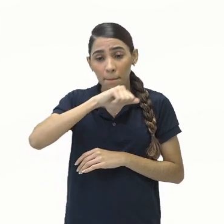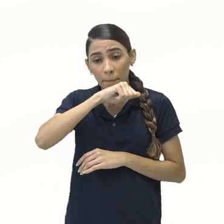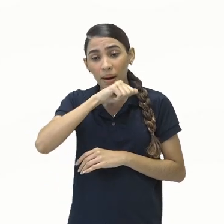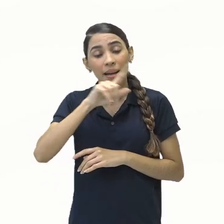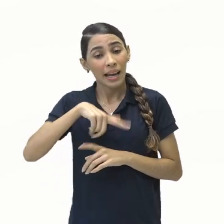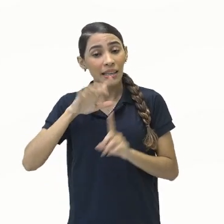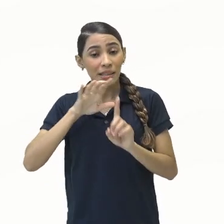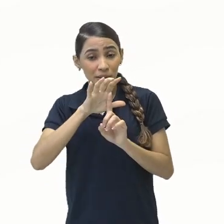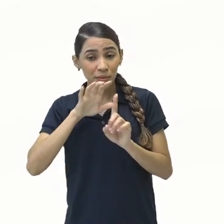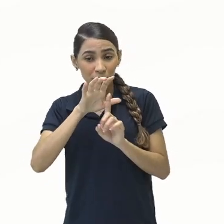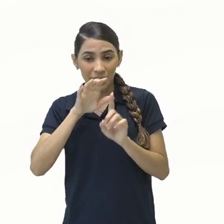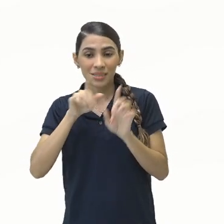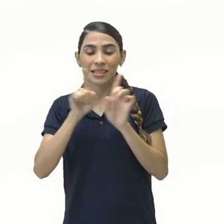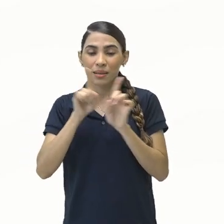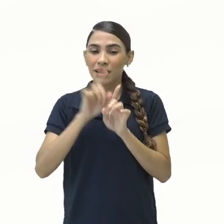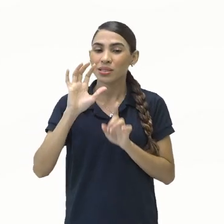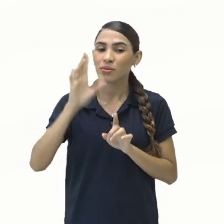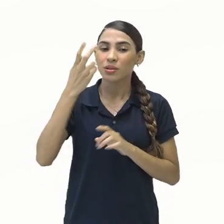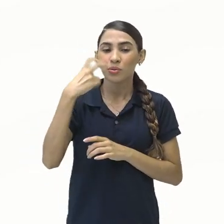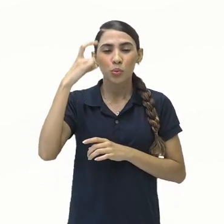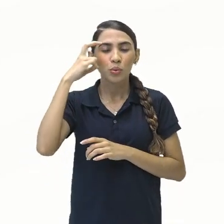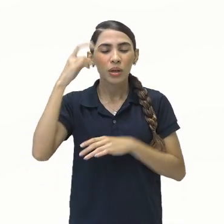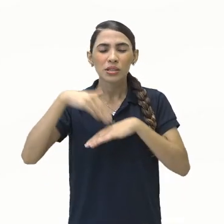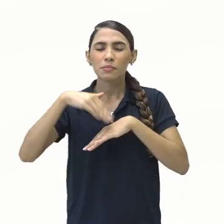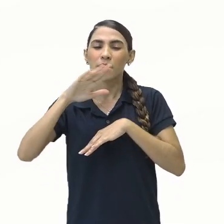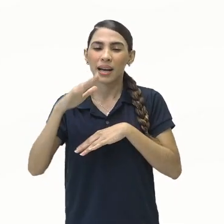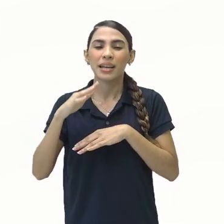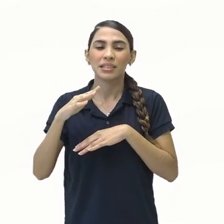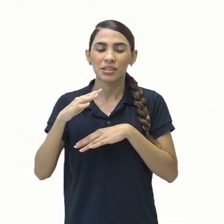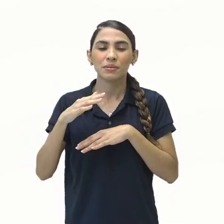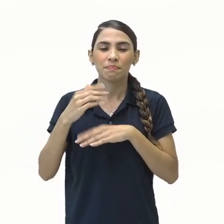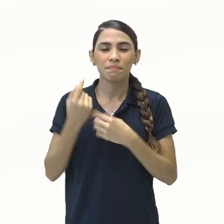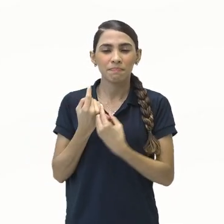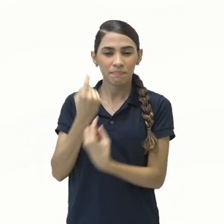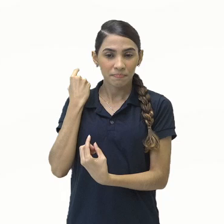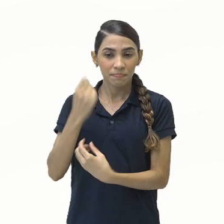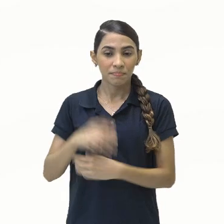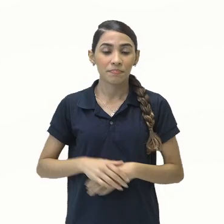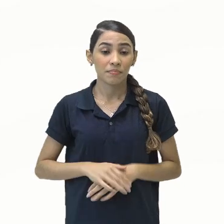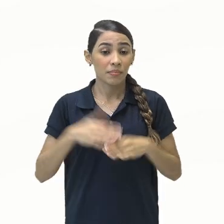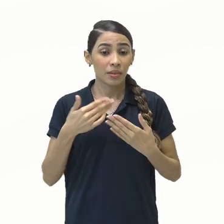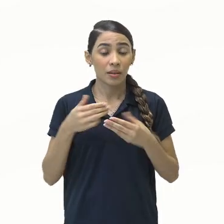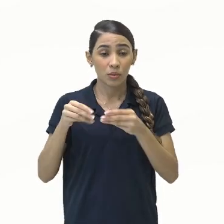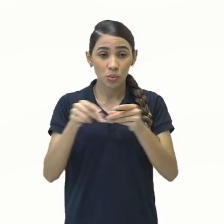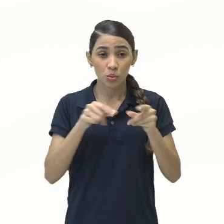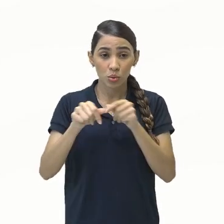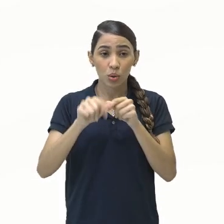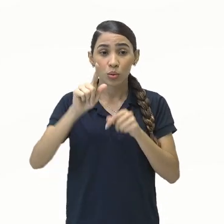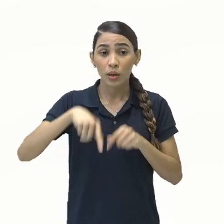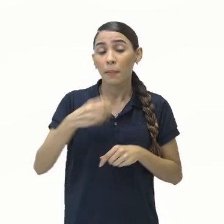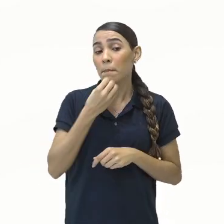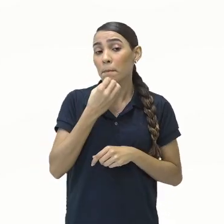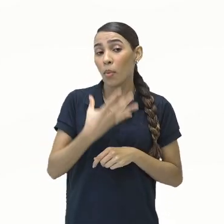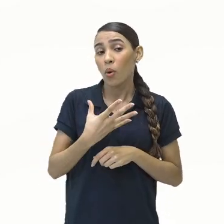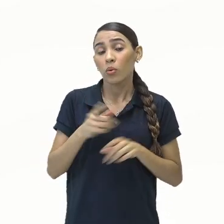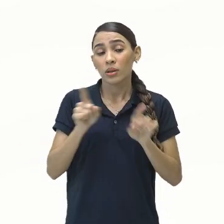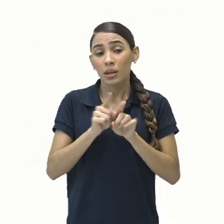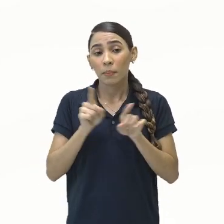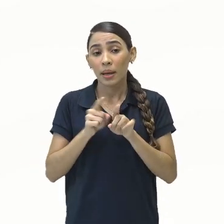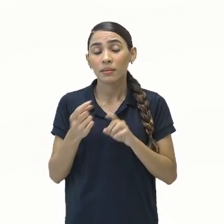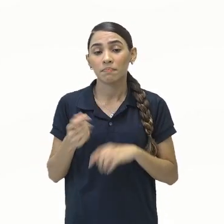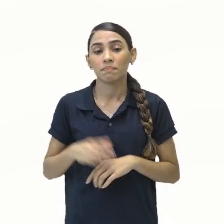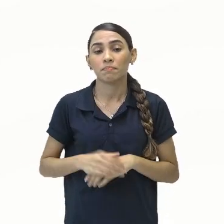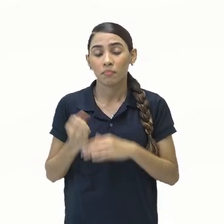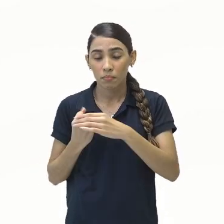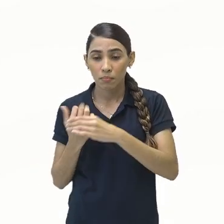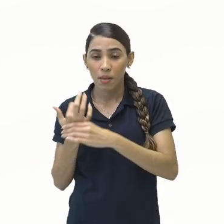é reflexo de situações culturais bem mais antigas. Né? Com relação ao solo, é muito bom para cultivo,